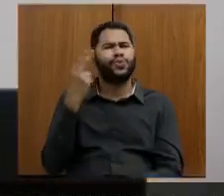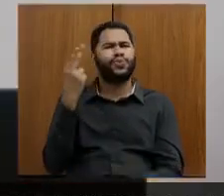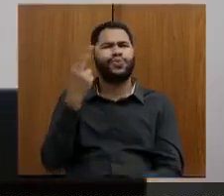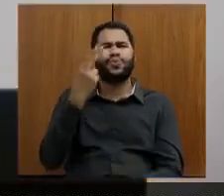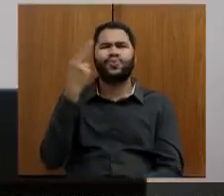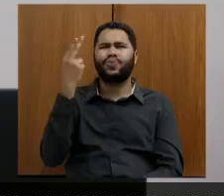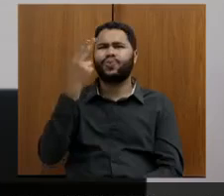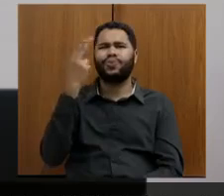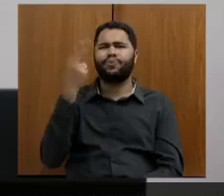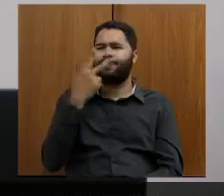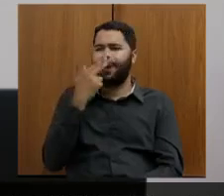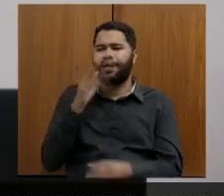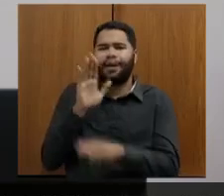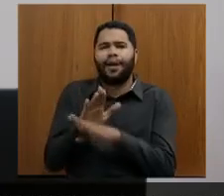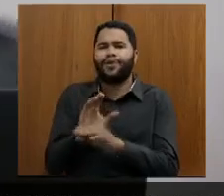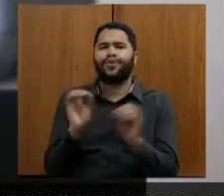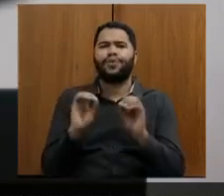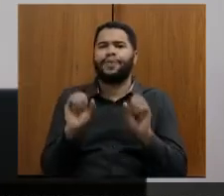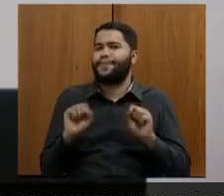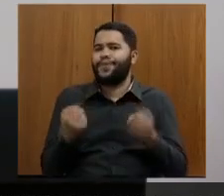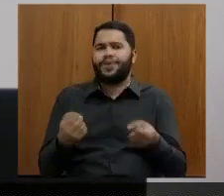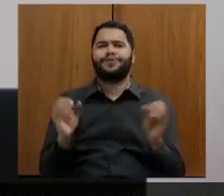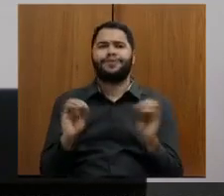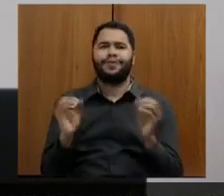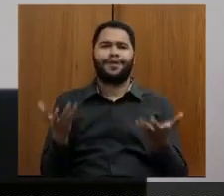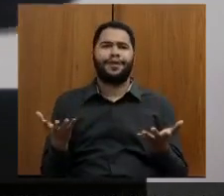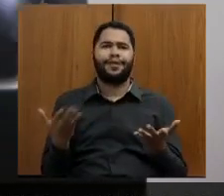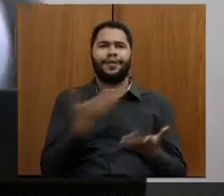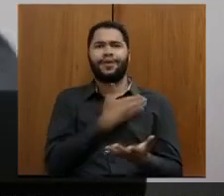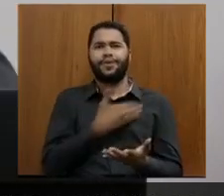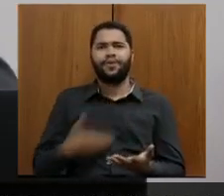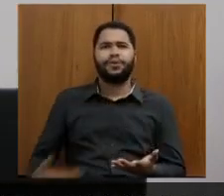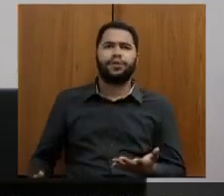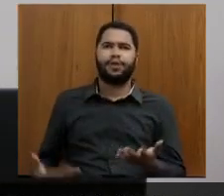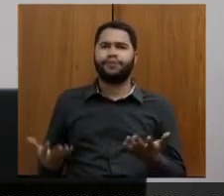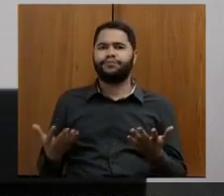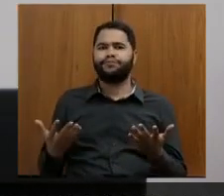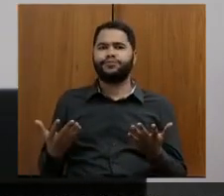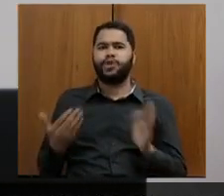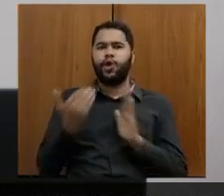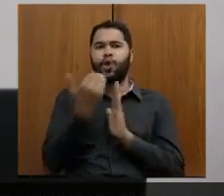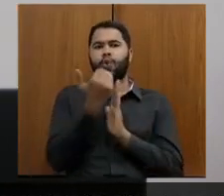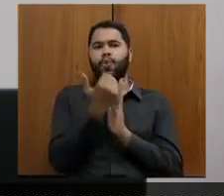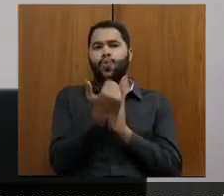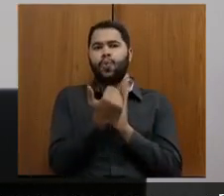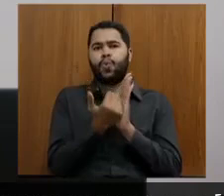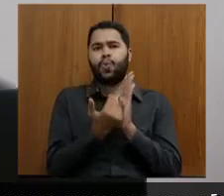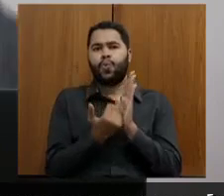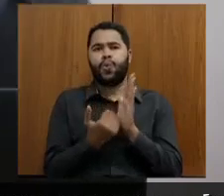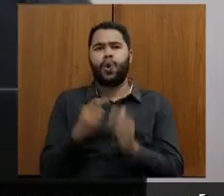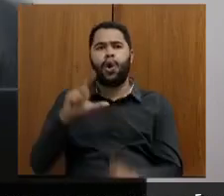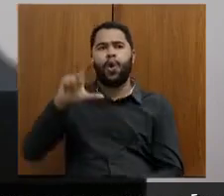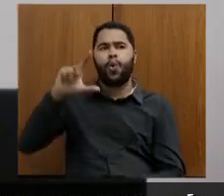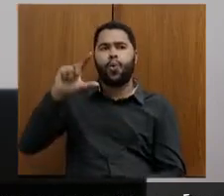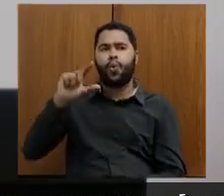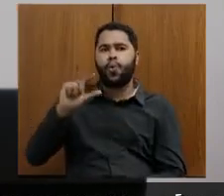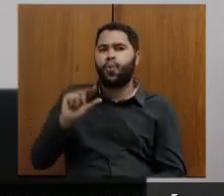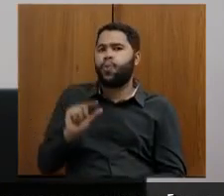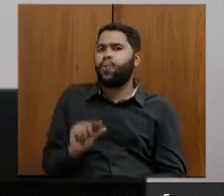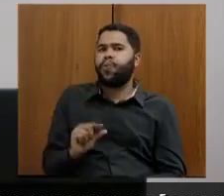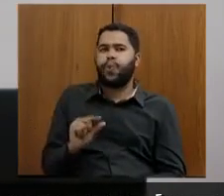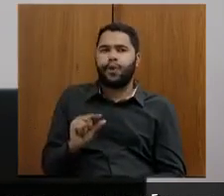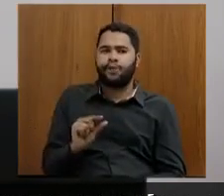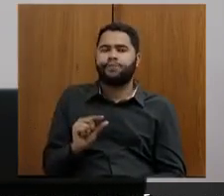está descoberto estado vem e reduzindo reduzindo